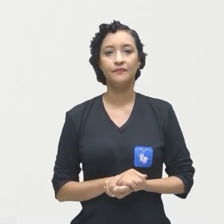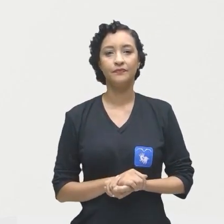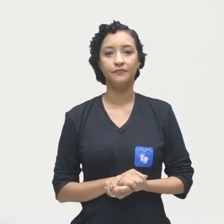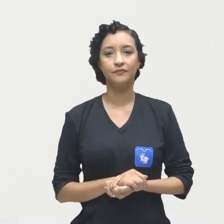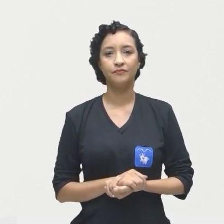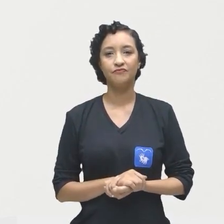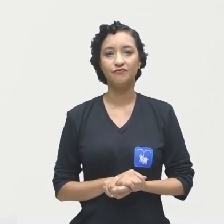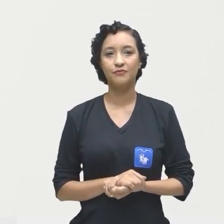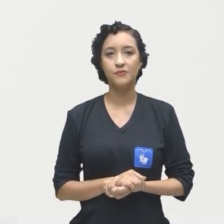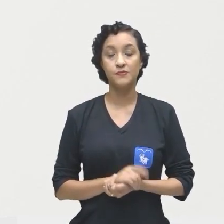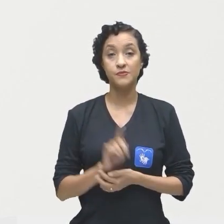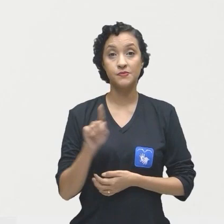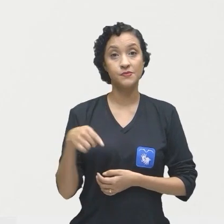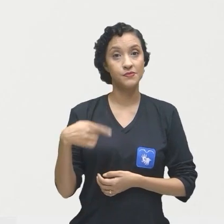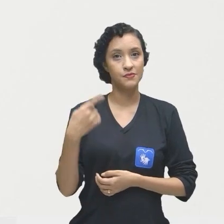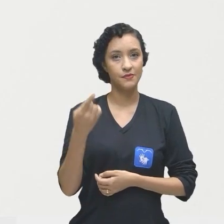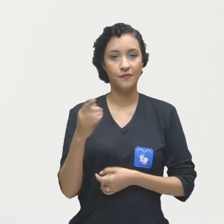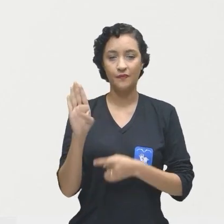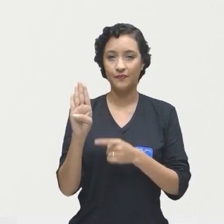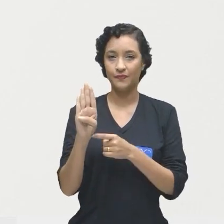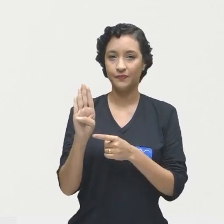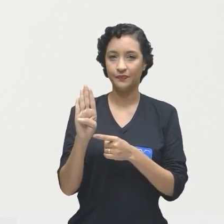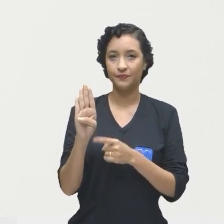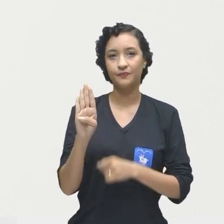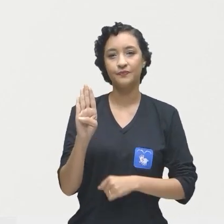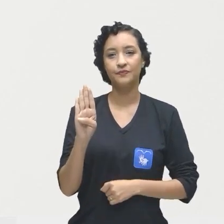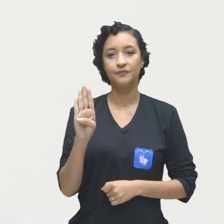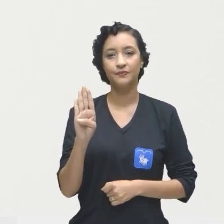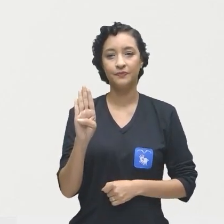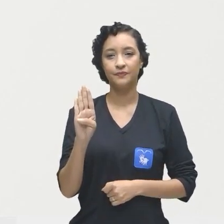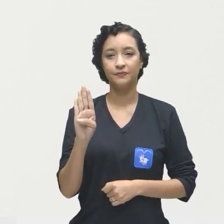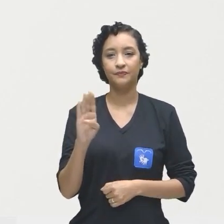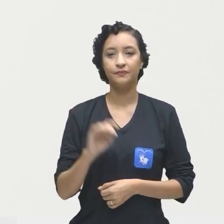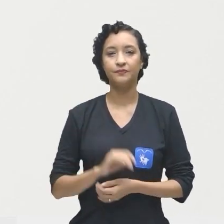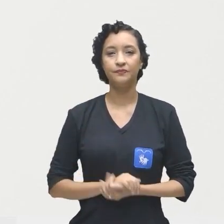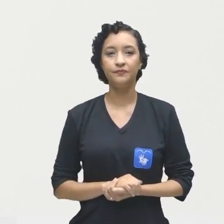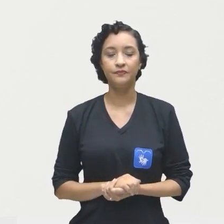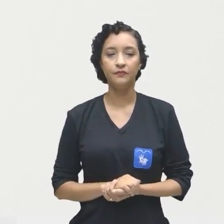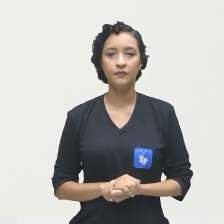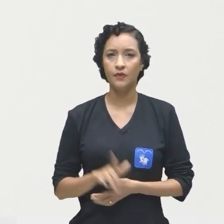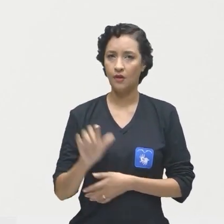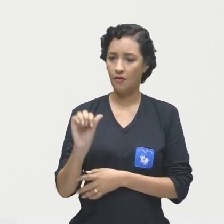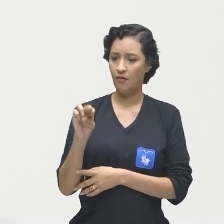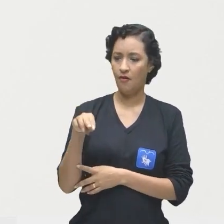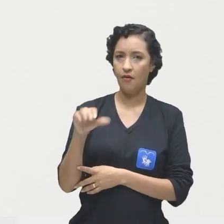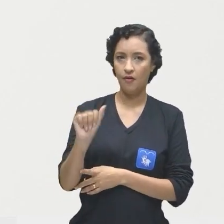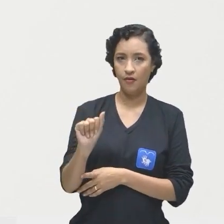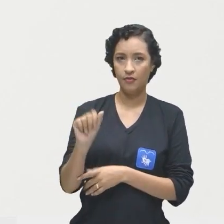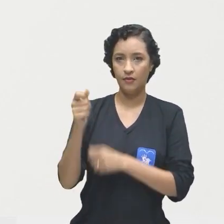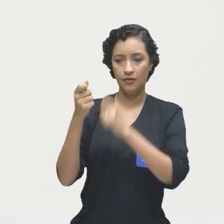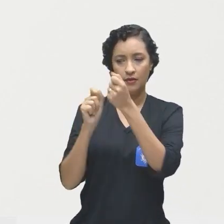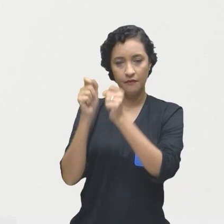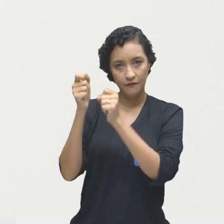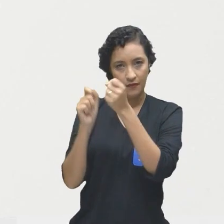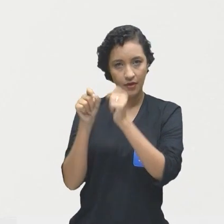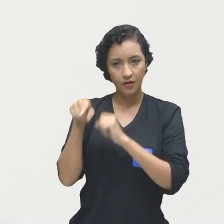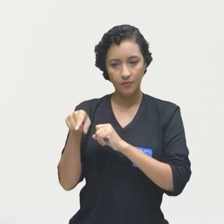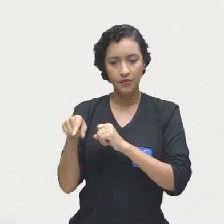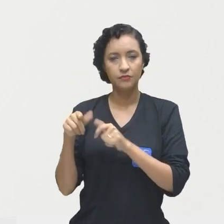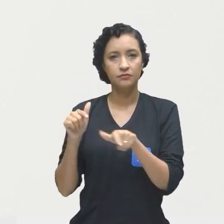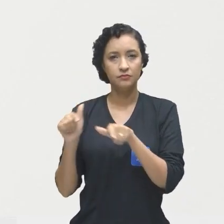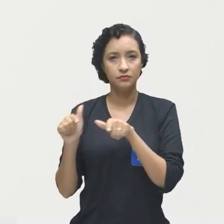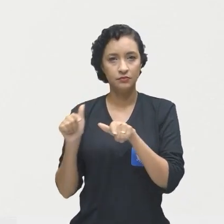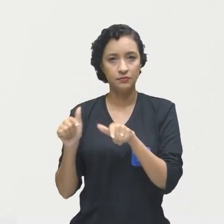Ah, ainda não vamos conferir. Vamos para a segunda questão. A função de Ana na fábrica em que trabalha